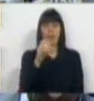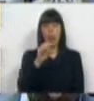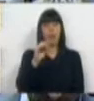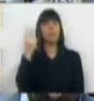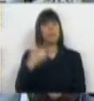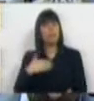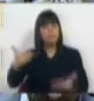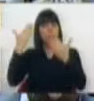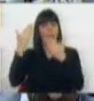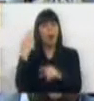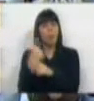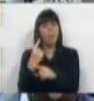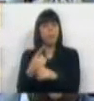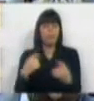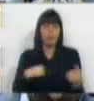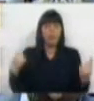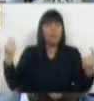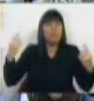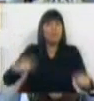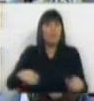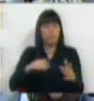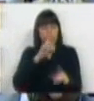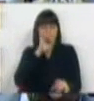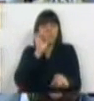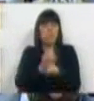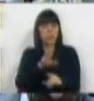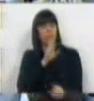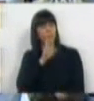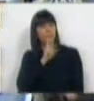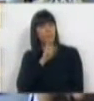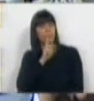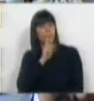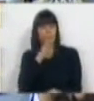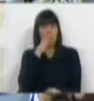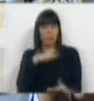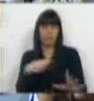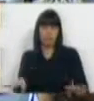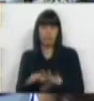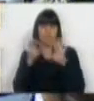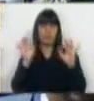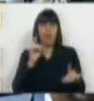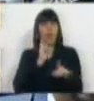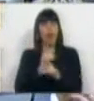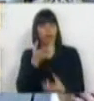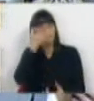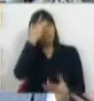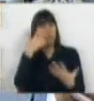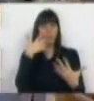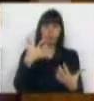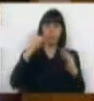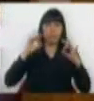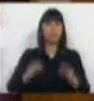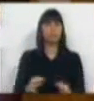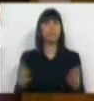também saúdo, e é evidente que só posso subscrever as considerações que refere relativamente a uma observação óbvia,